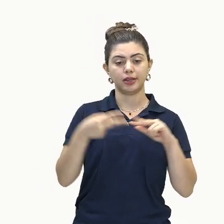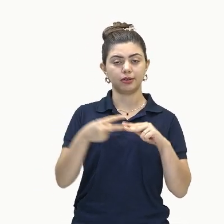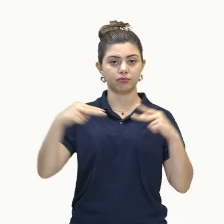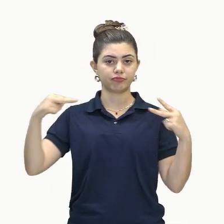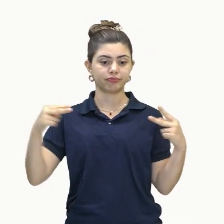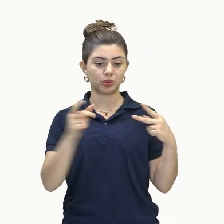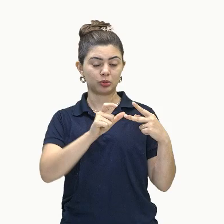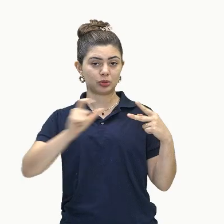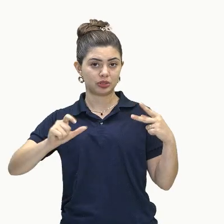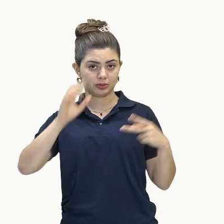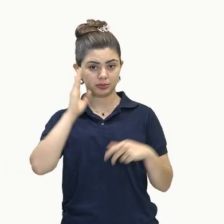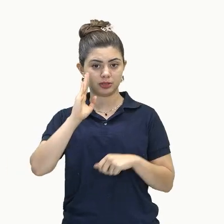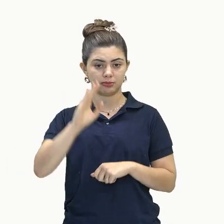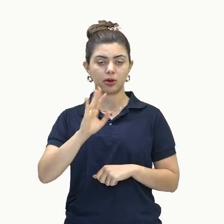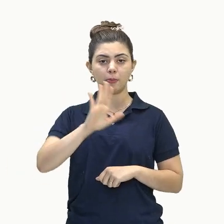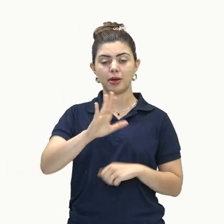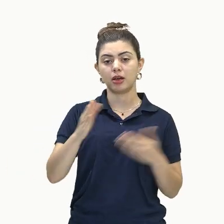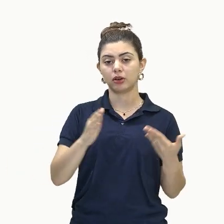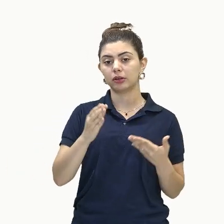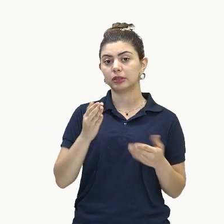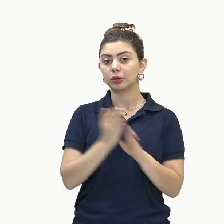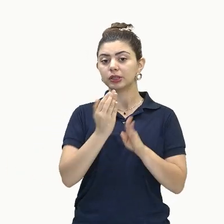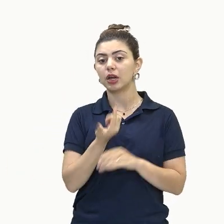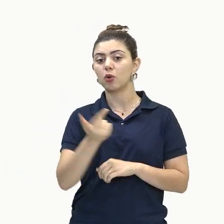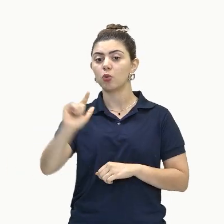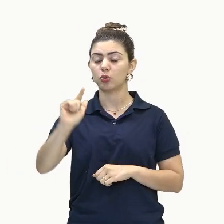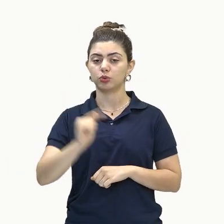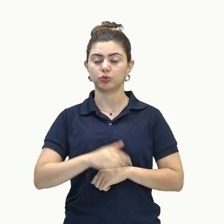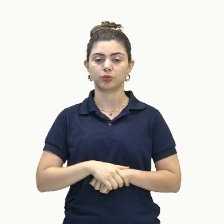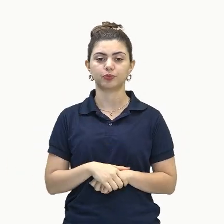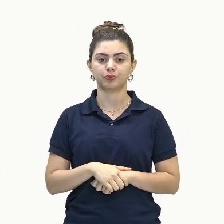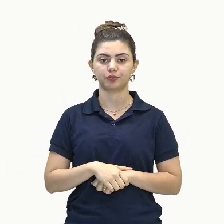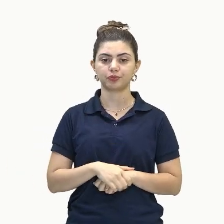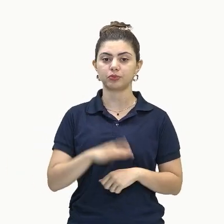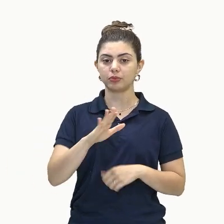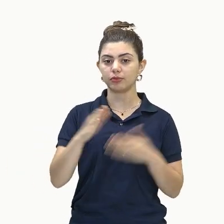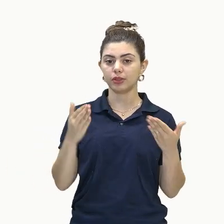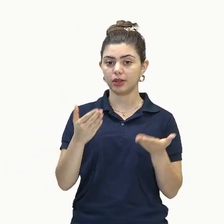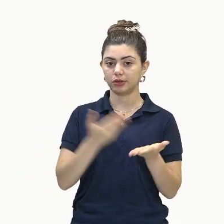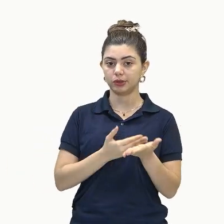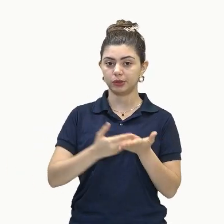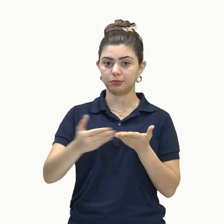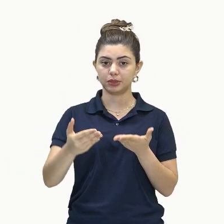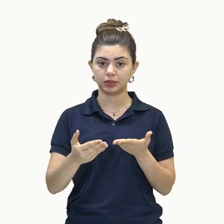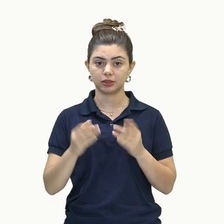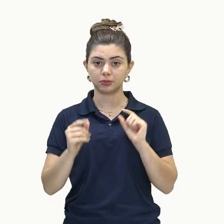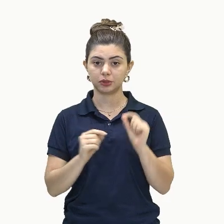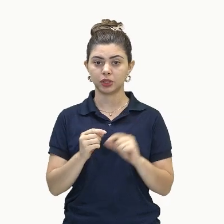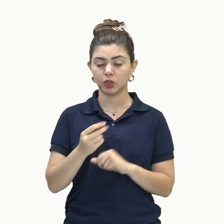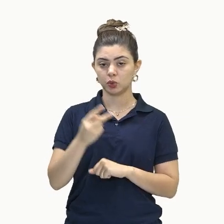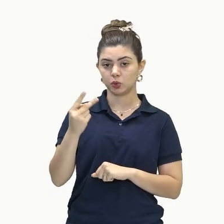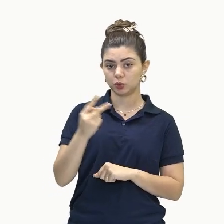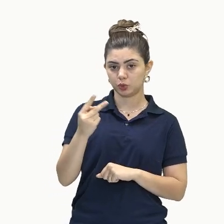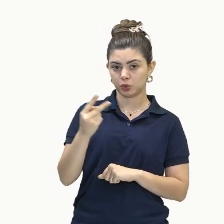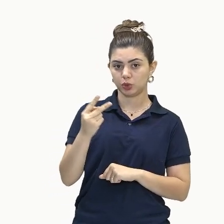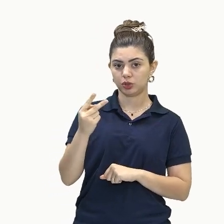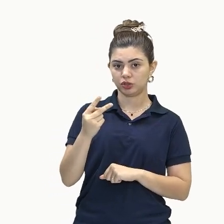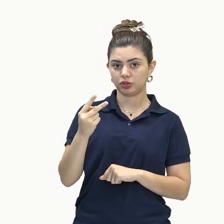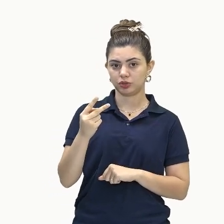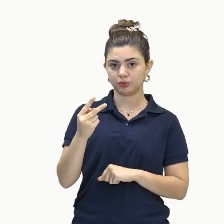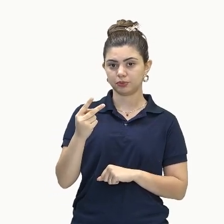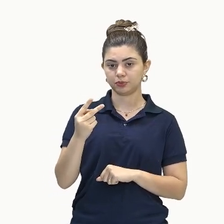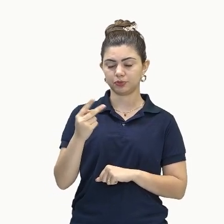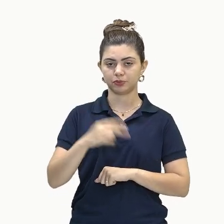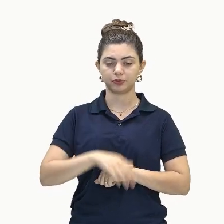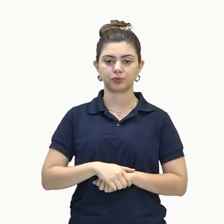tentar identificar o outro gene desses indivíduos. Então, começando pelo indivíduo 2 da primeira geração. O que